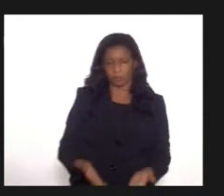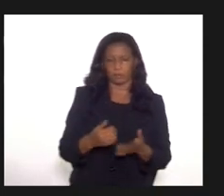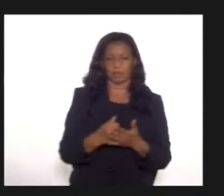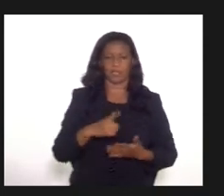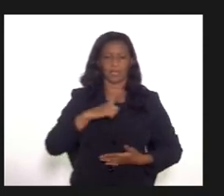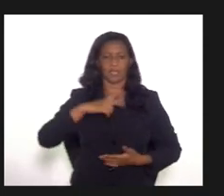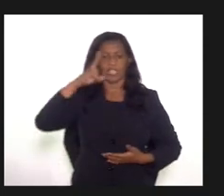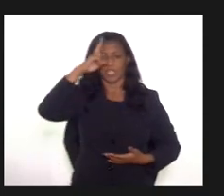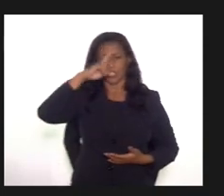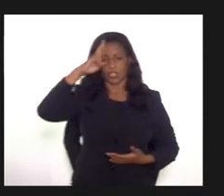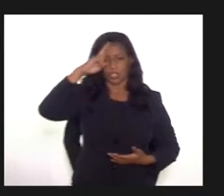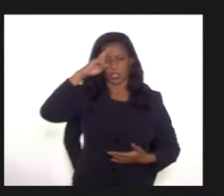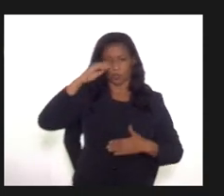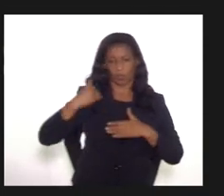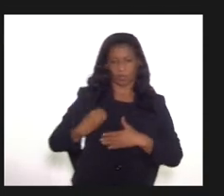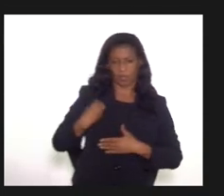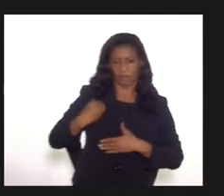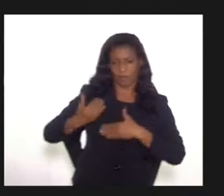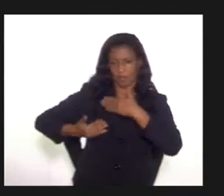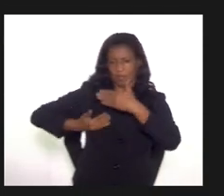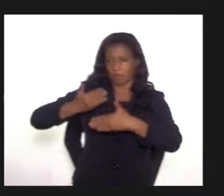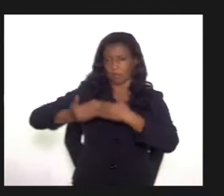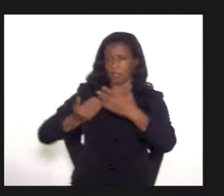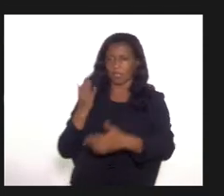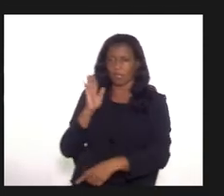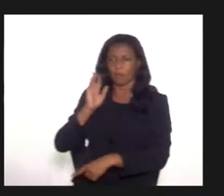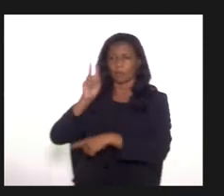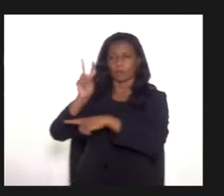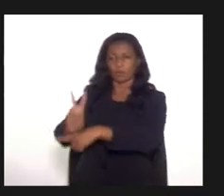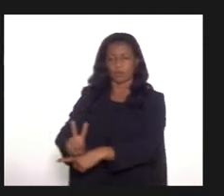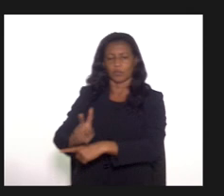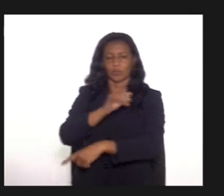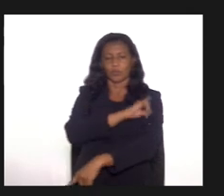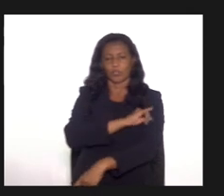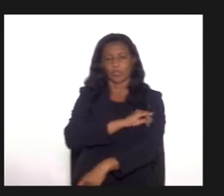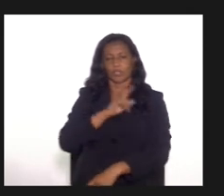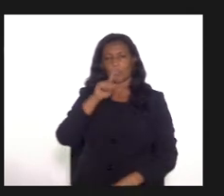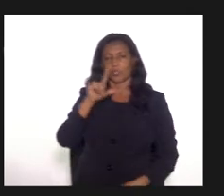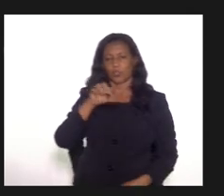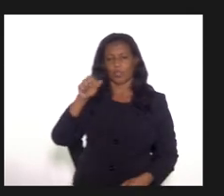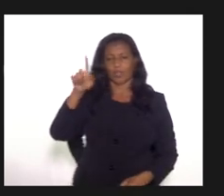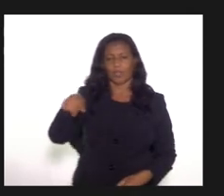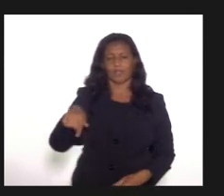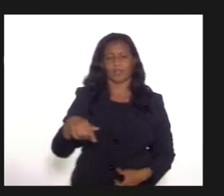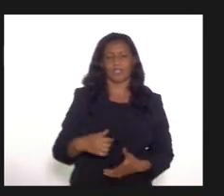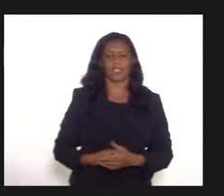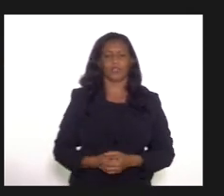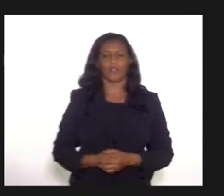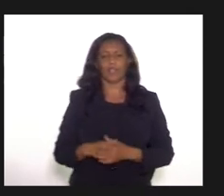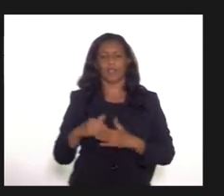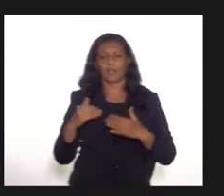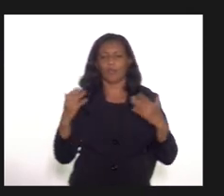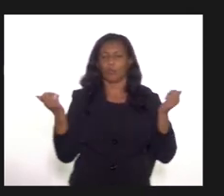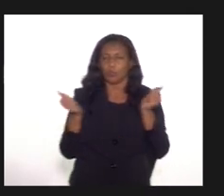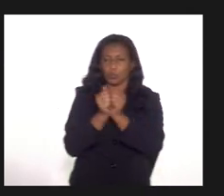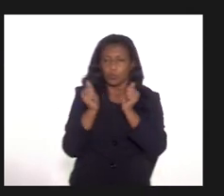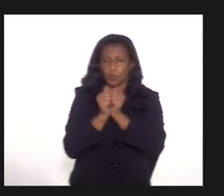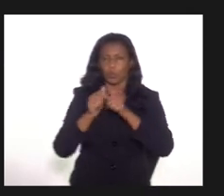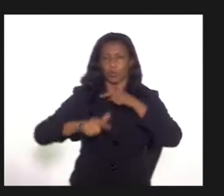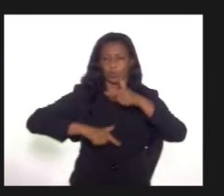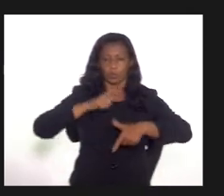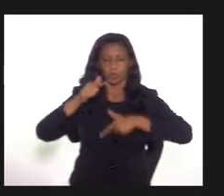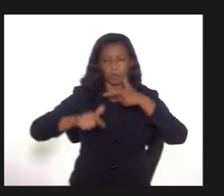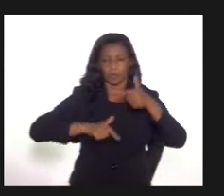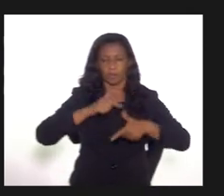que tem história, tem trajetória em defesa do Rio de Janeiro, da Zona Oeste. Me dá muito orgulho cumprir esse mandato ao seu lado